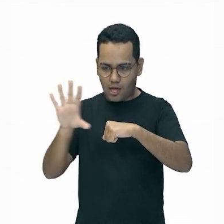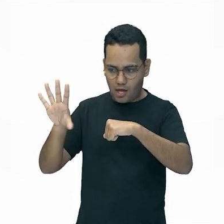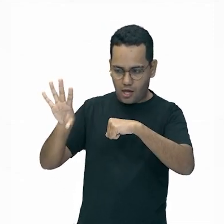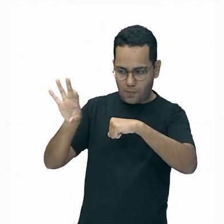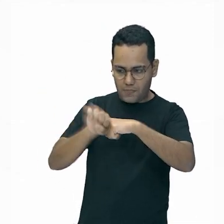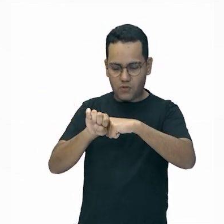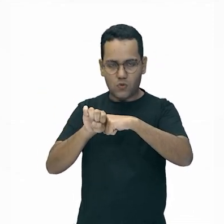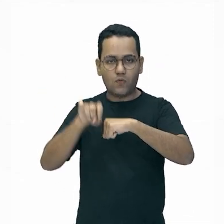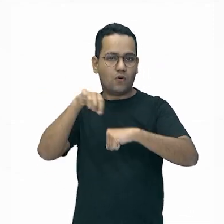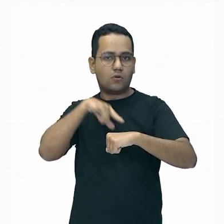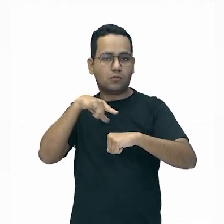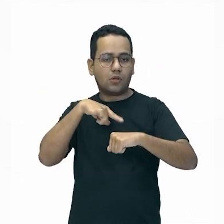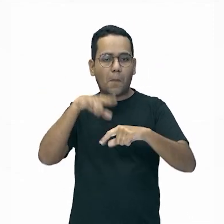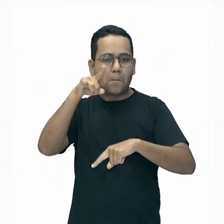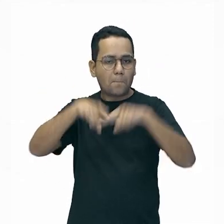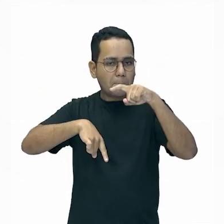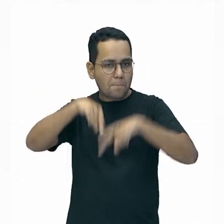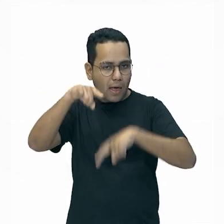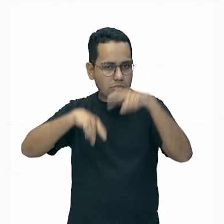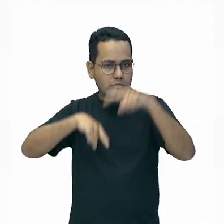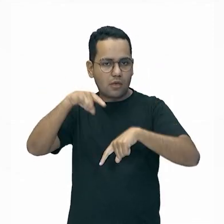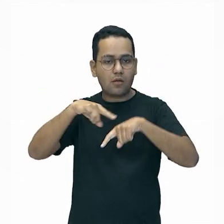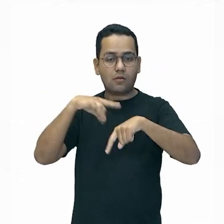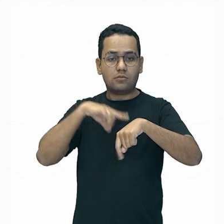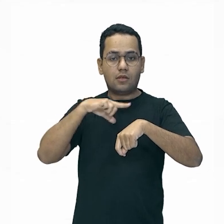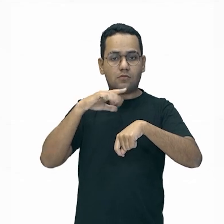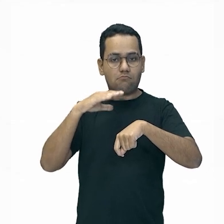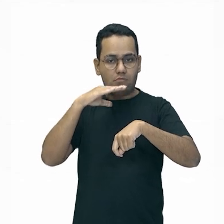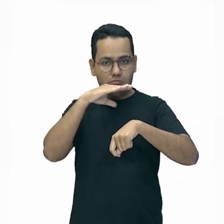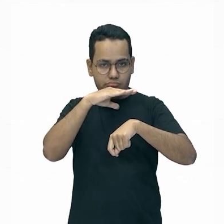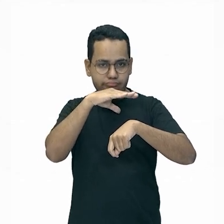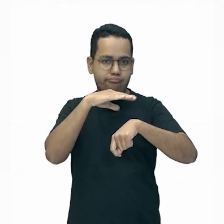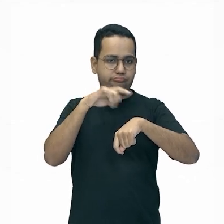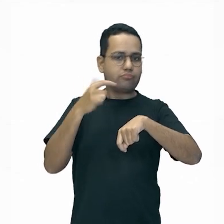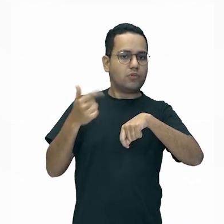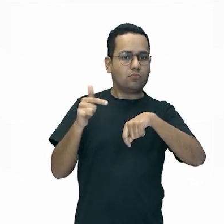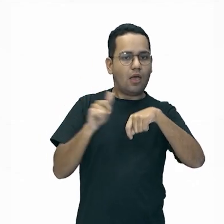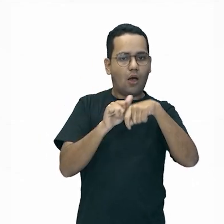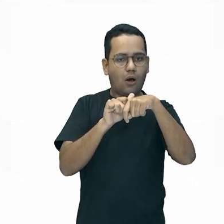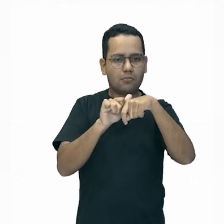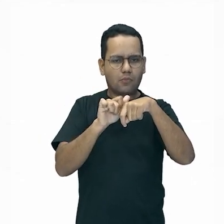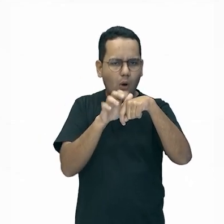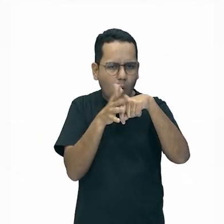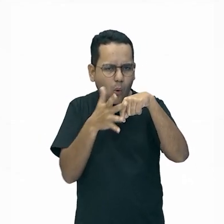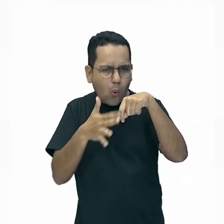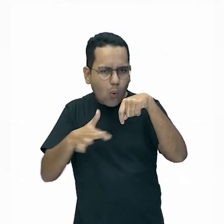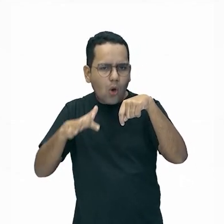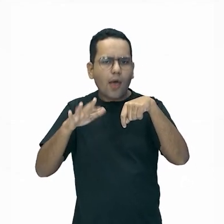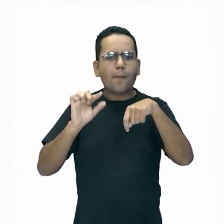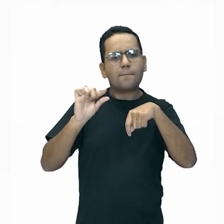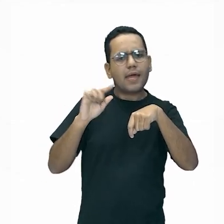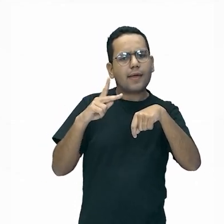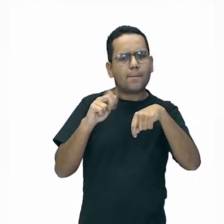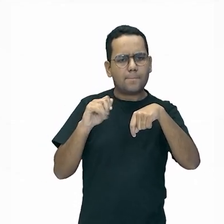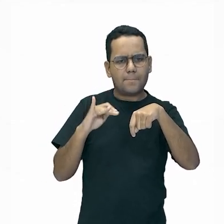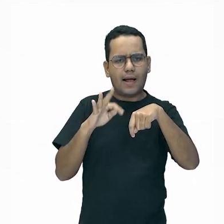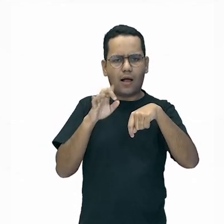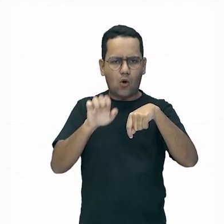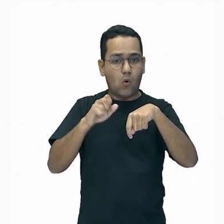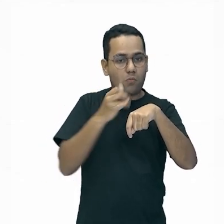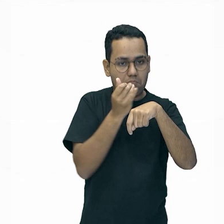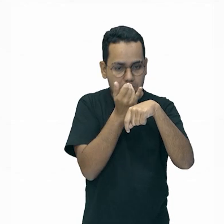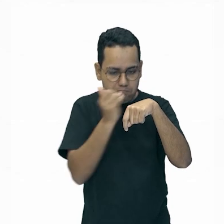corpo aquecido não sob a forma de ondas, mas por meio de pequenos pacotes de energia chamados